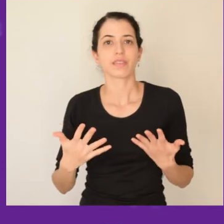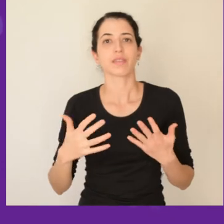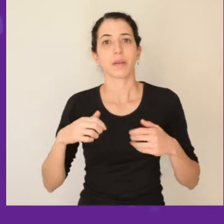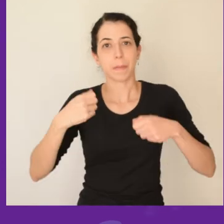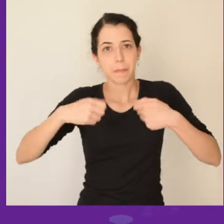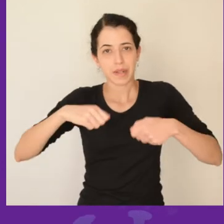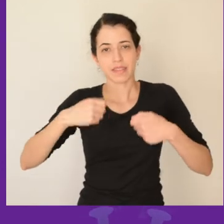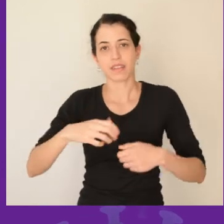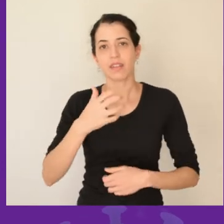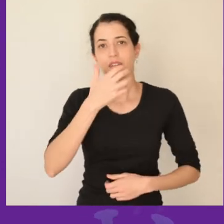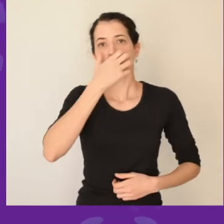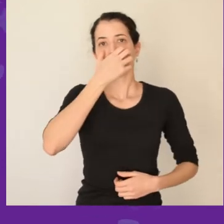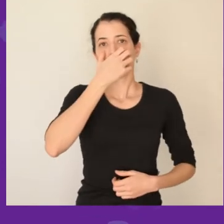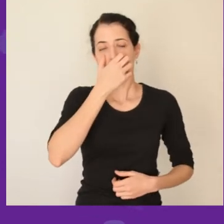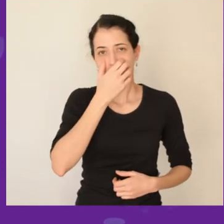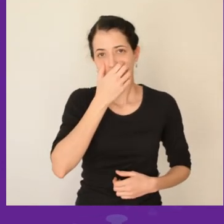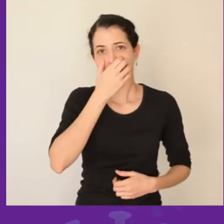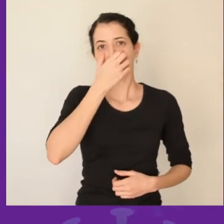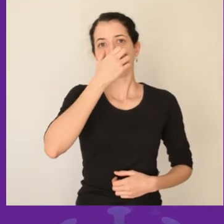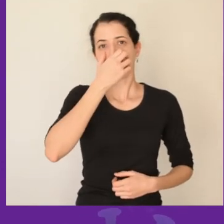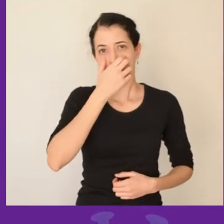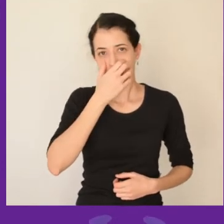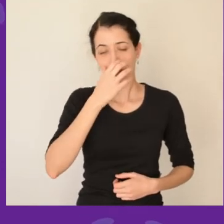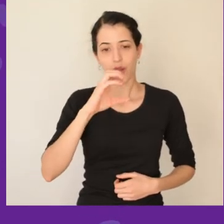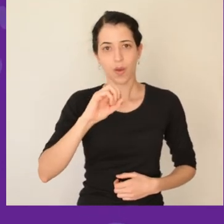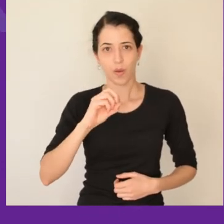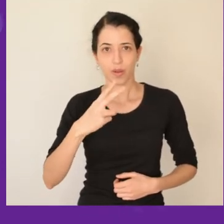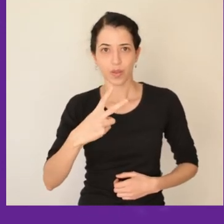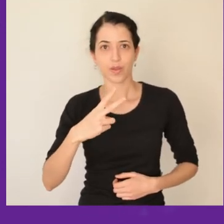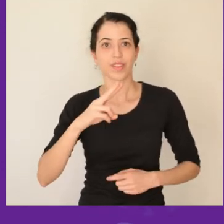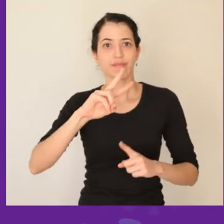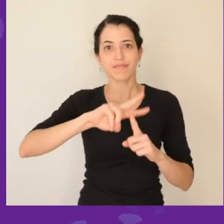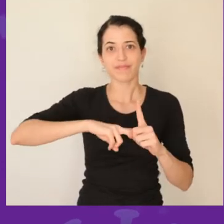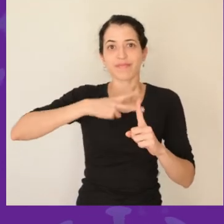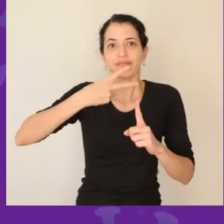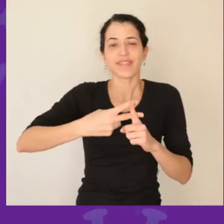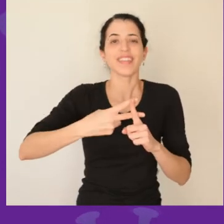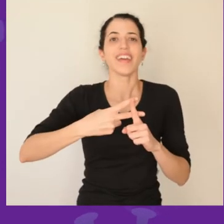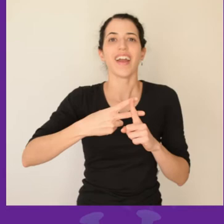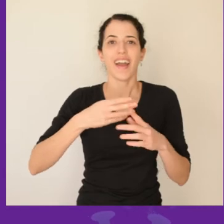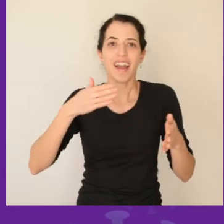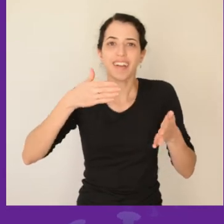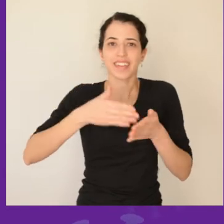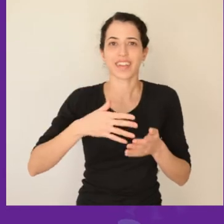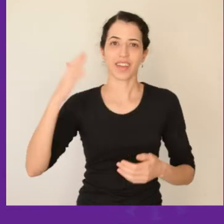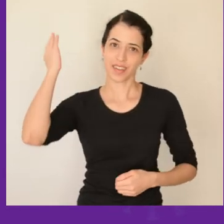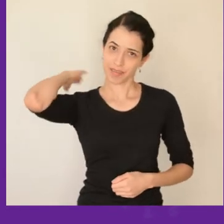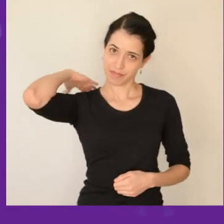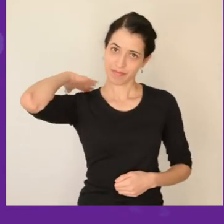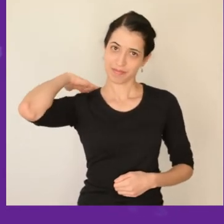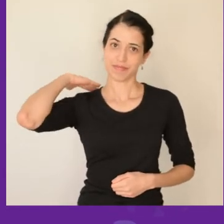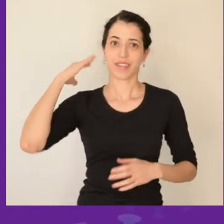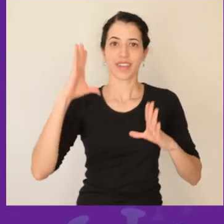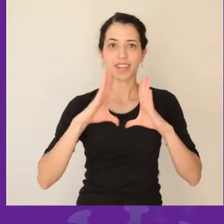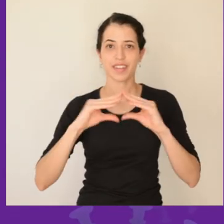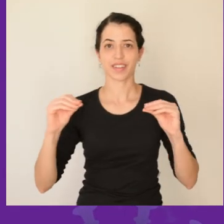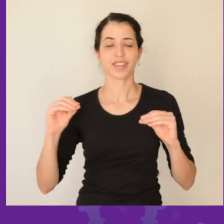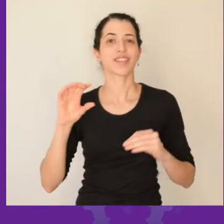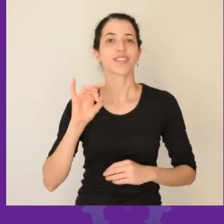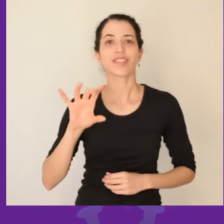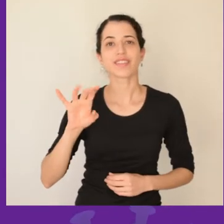que impede o pulmão de captar o oxigênio da respiração então a gente põe a pessoa não ventilador